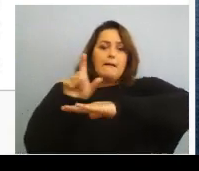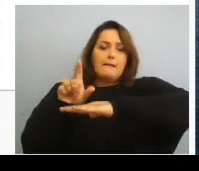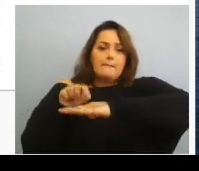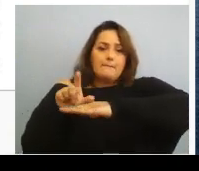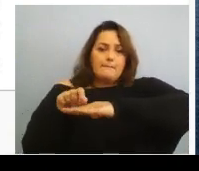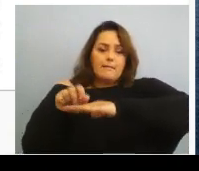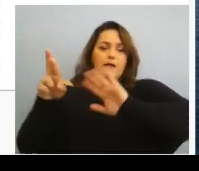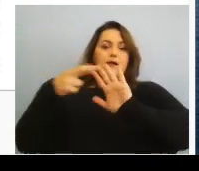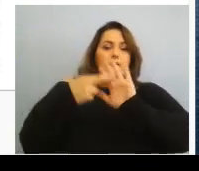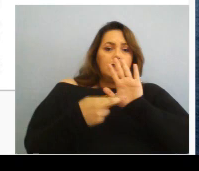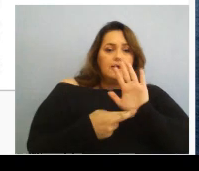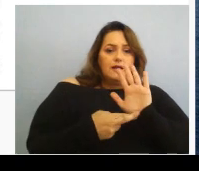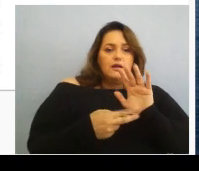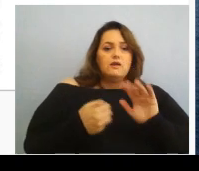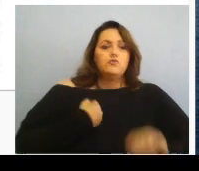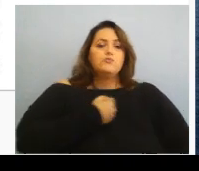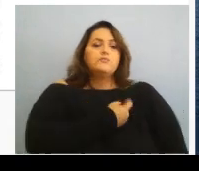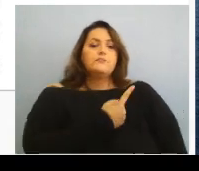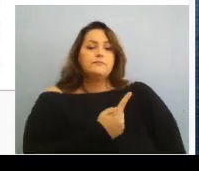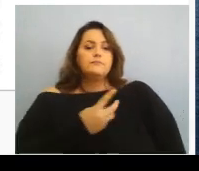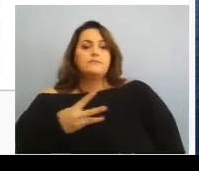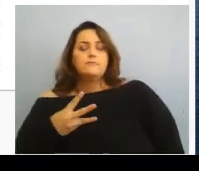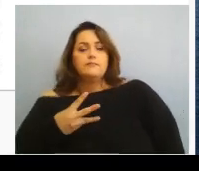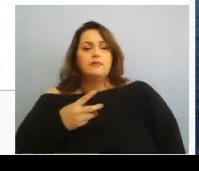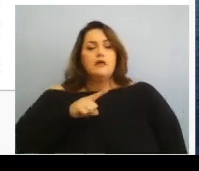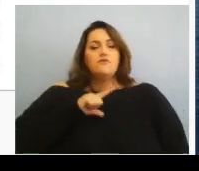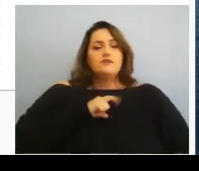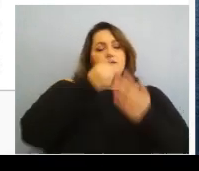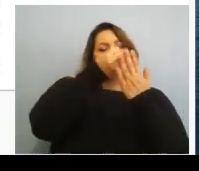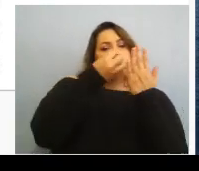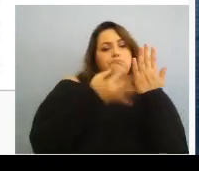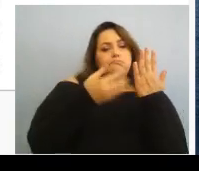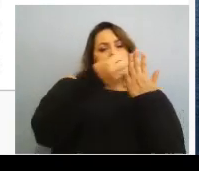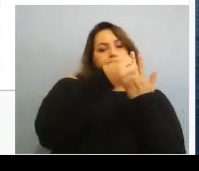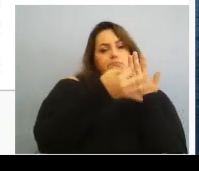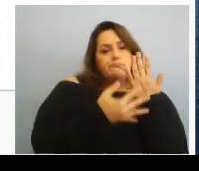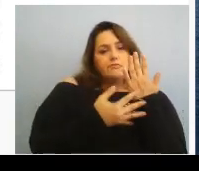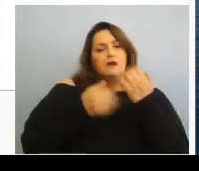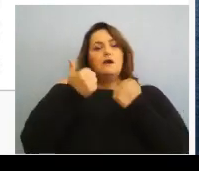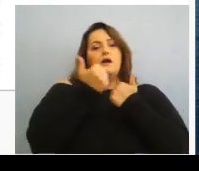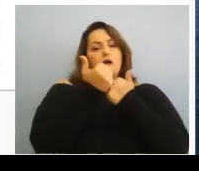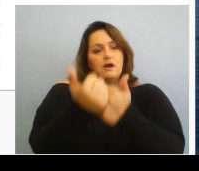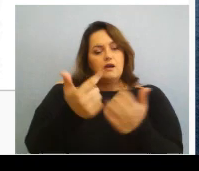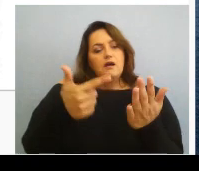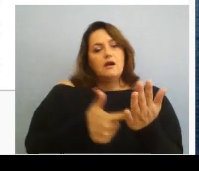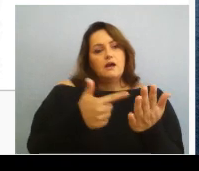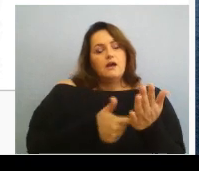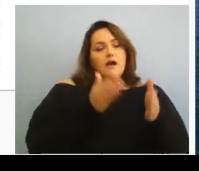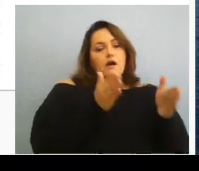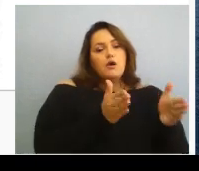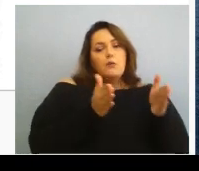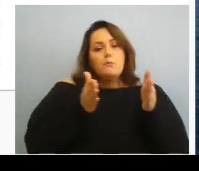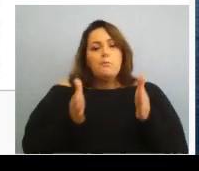que é a instrução normativa do IBAMA, número 13. Você vai ter o índice do manual de ajuda, que vai estar distribuído em